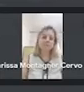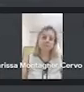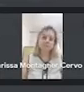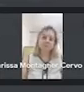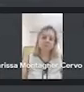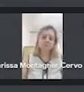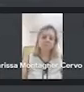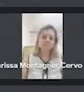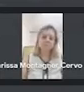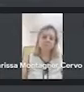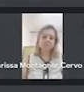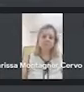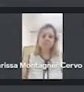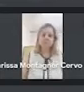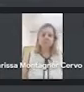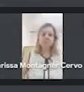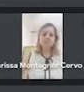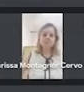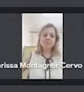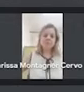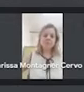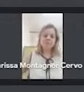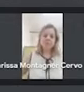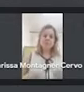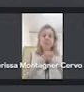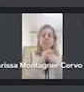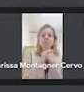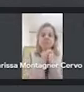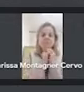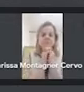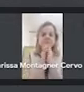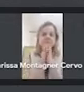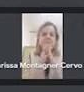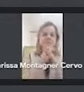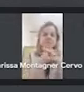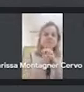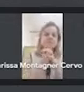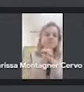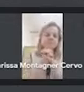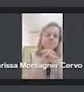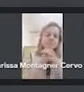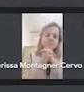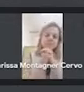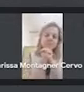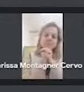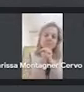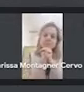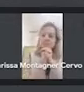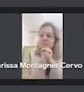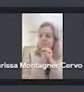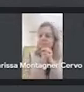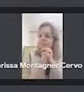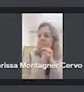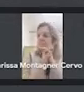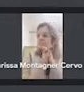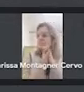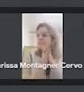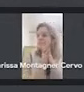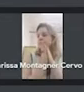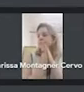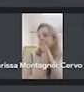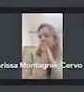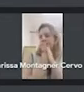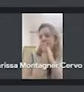eixo das áreas, trabalhando com as unidades a partir de lives, e também o eixo institucional que apresenta